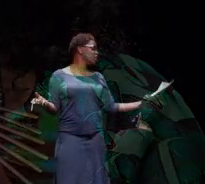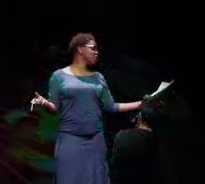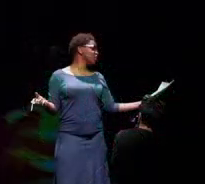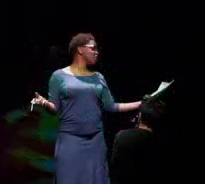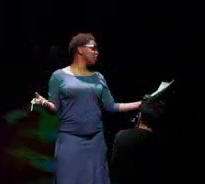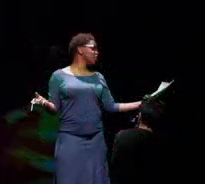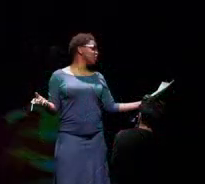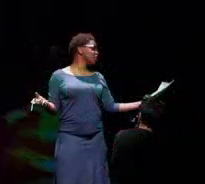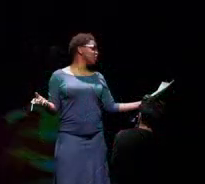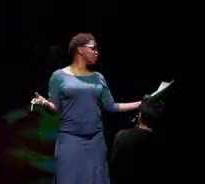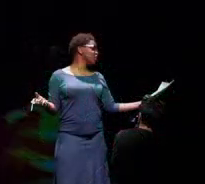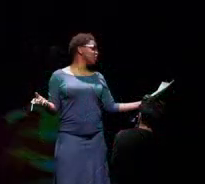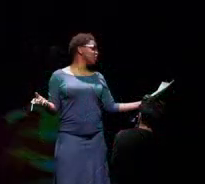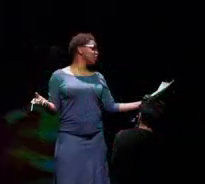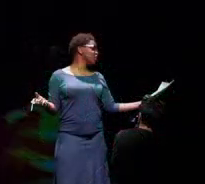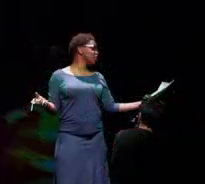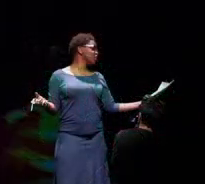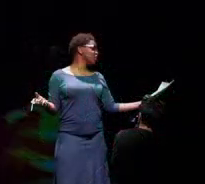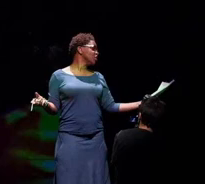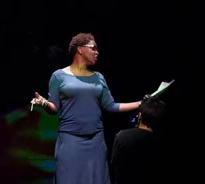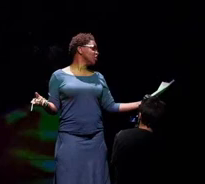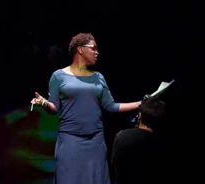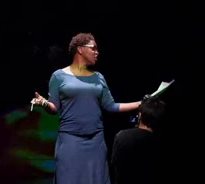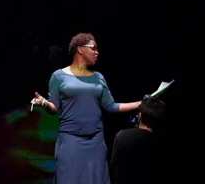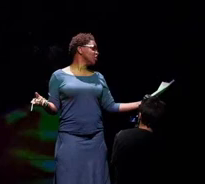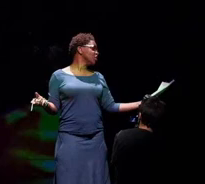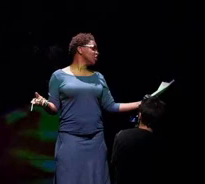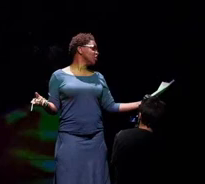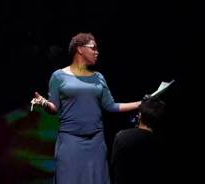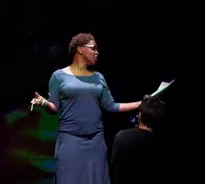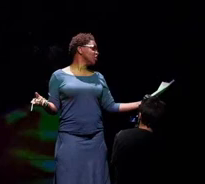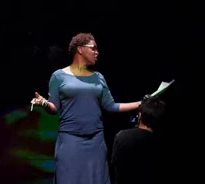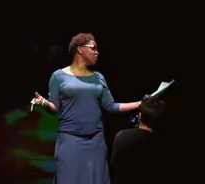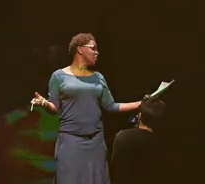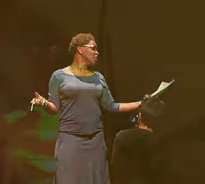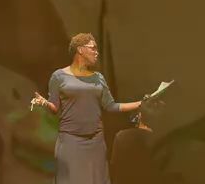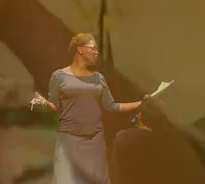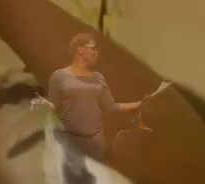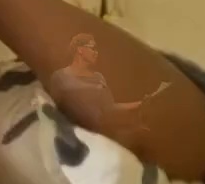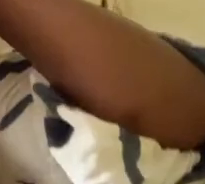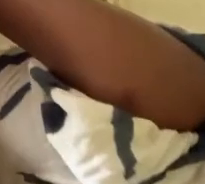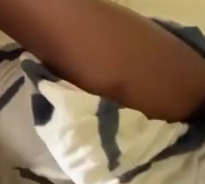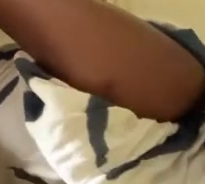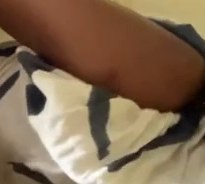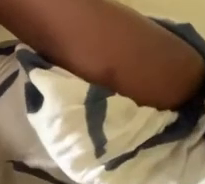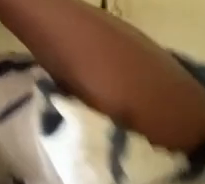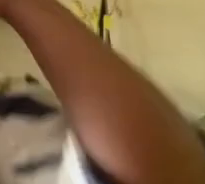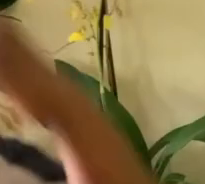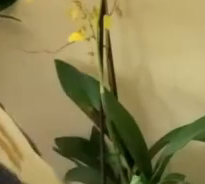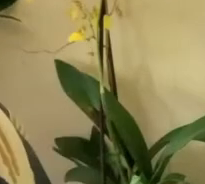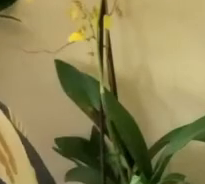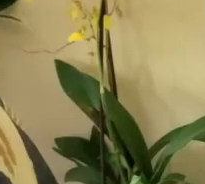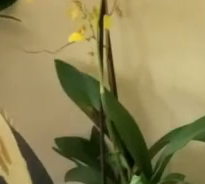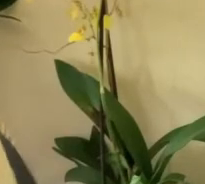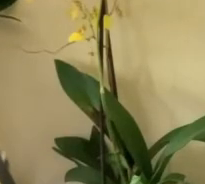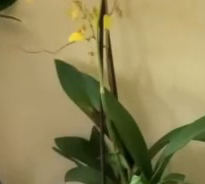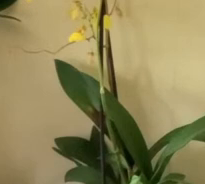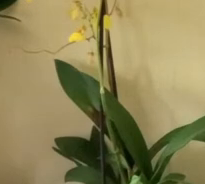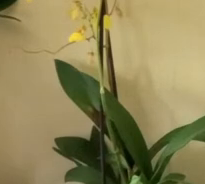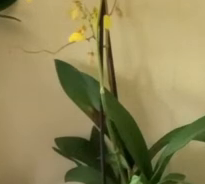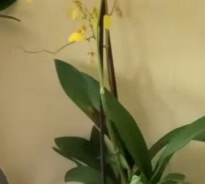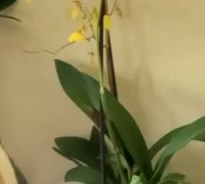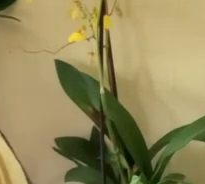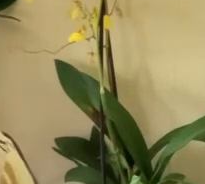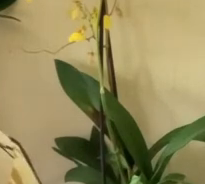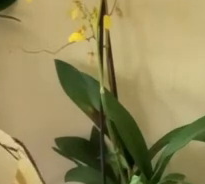com a direção do Wagner Moura. E como diretora, que foi as partes que eu tive mais presentes